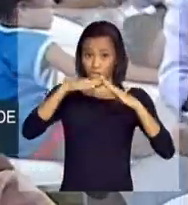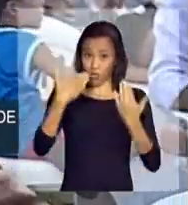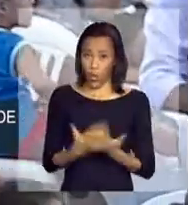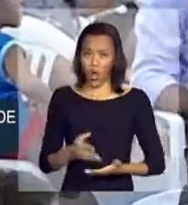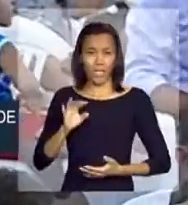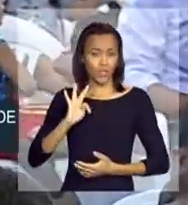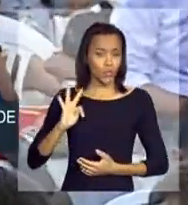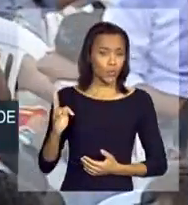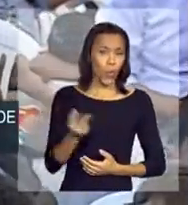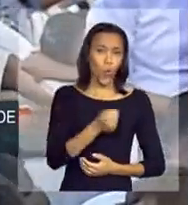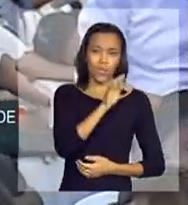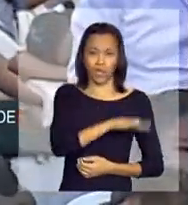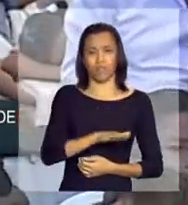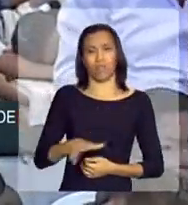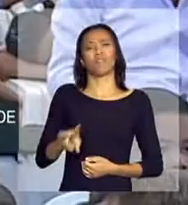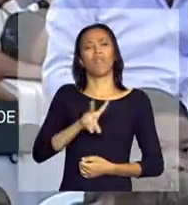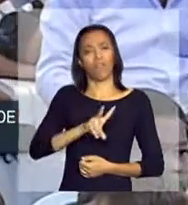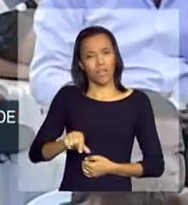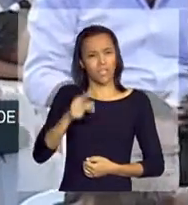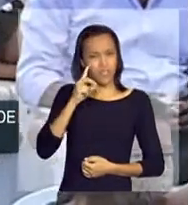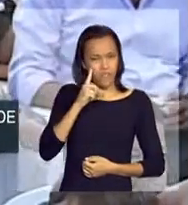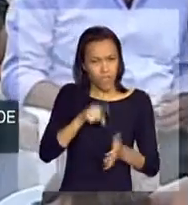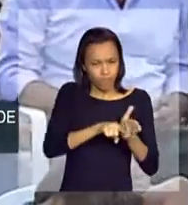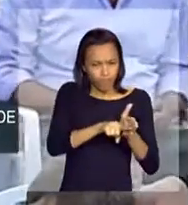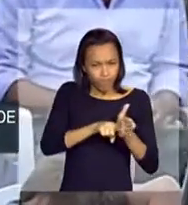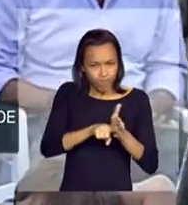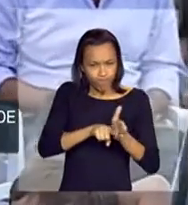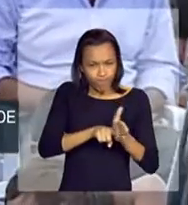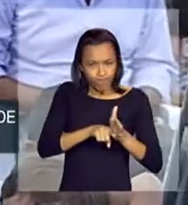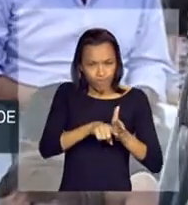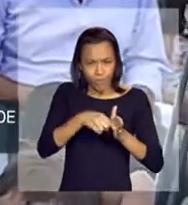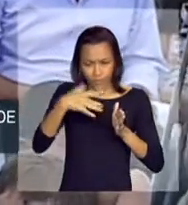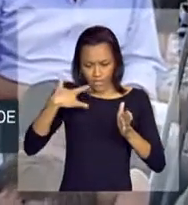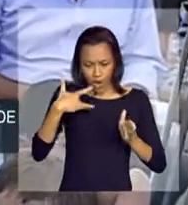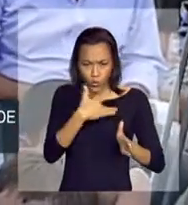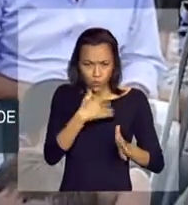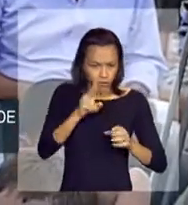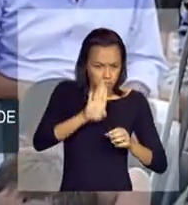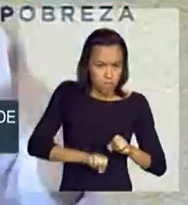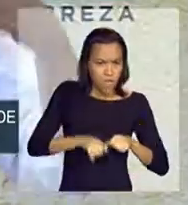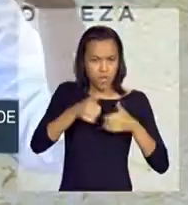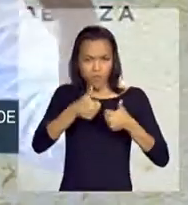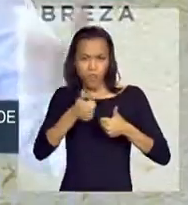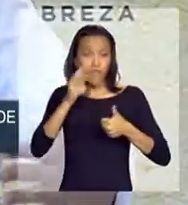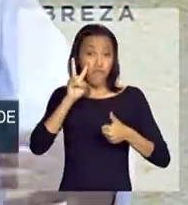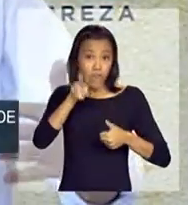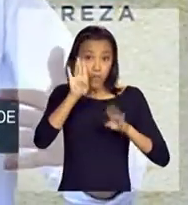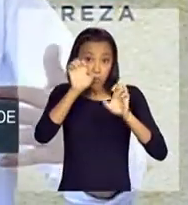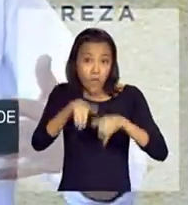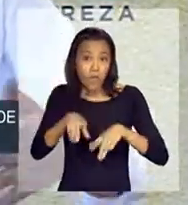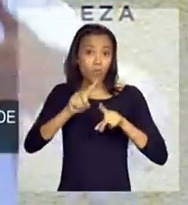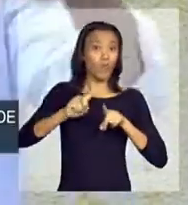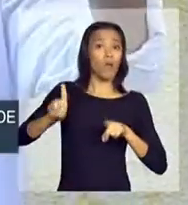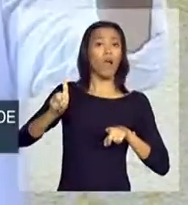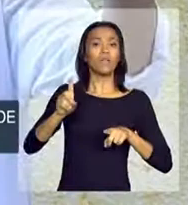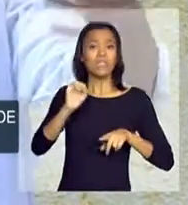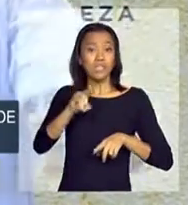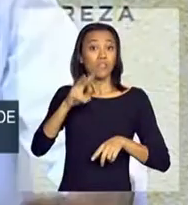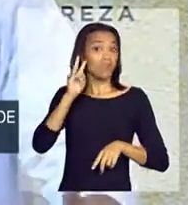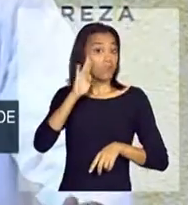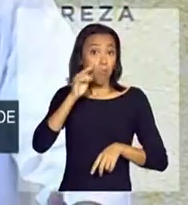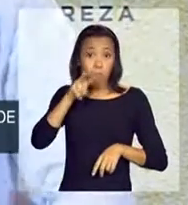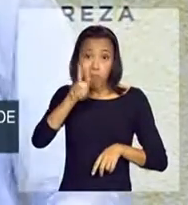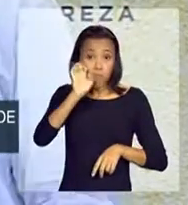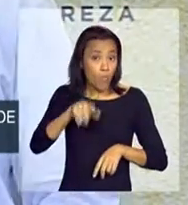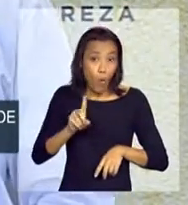mundo vai passar por uma uma avaliação exame para ver se tá enxergando direito ou não E se não tiver enxergando direito o